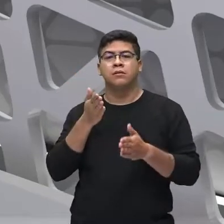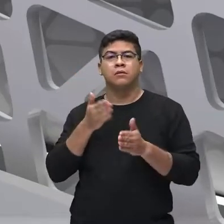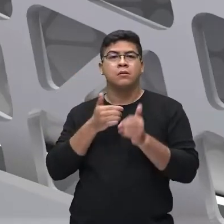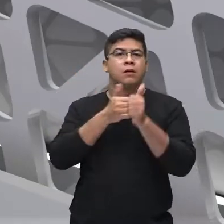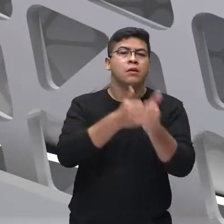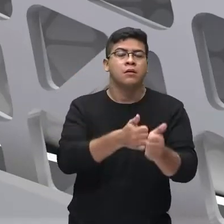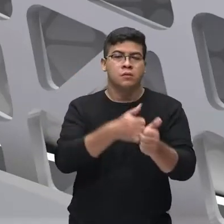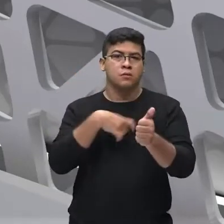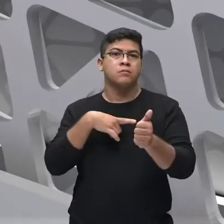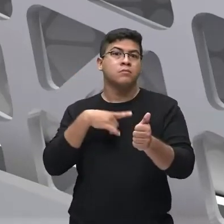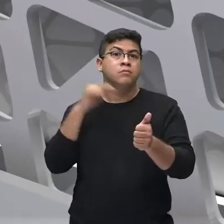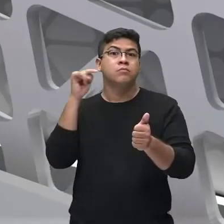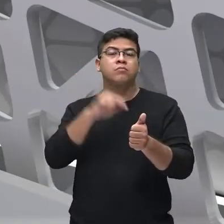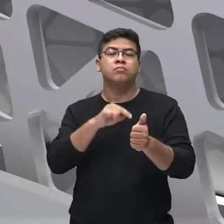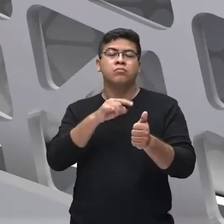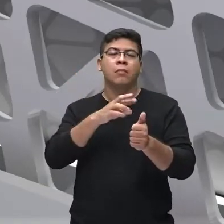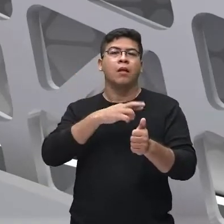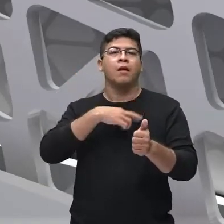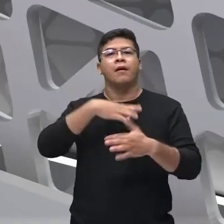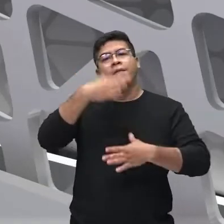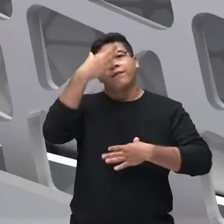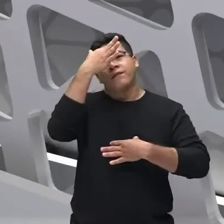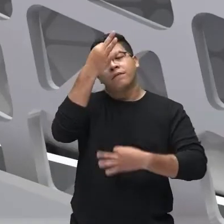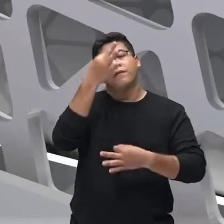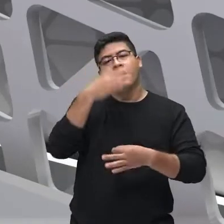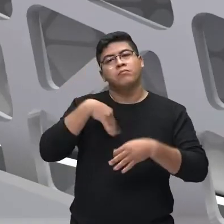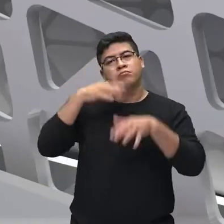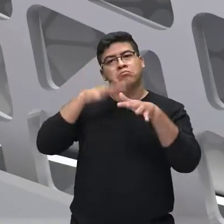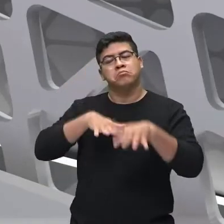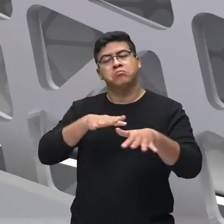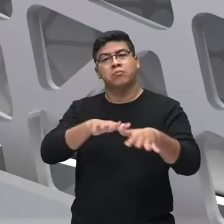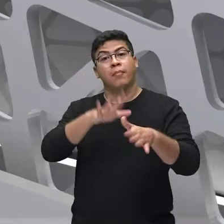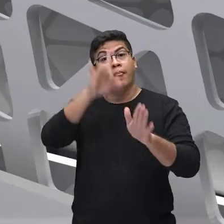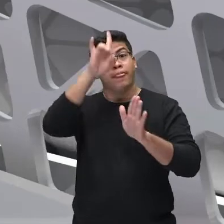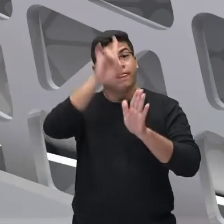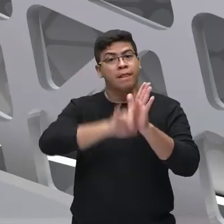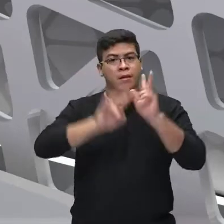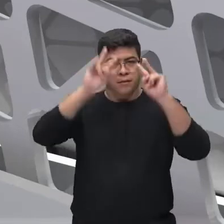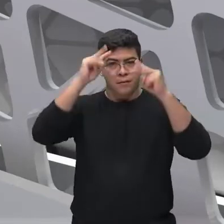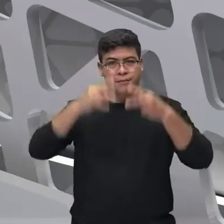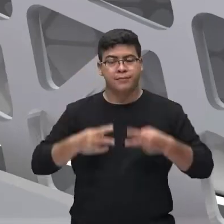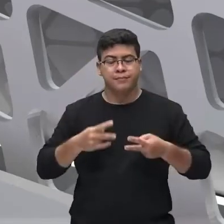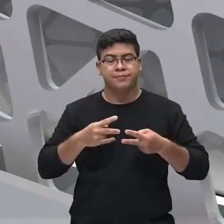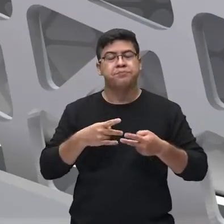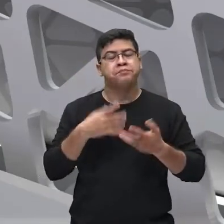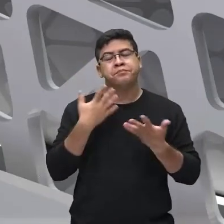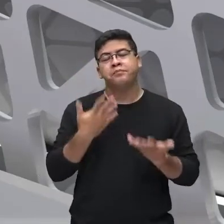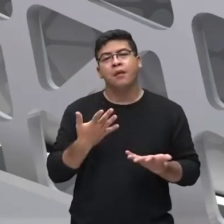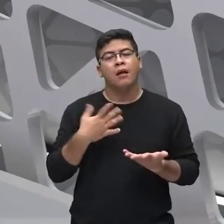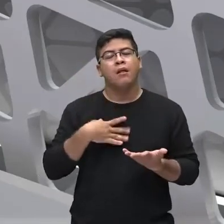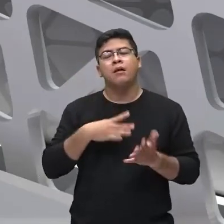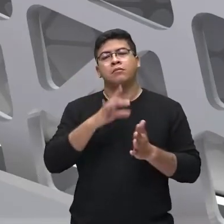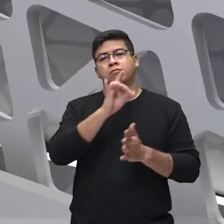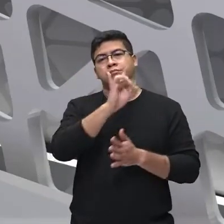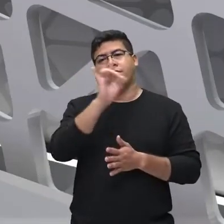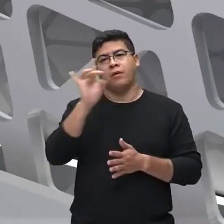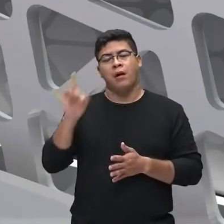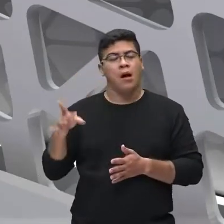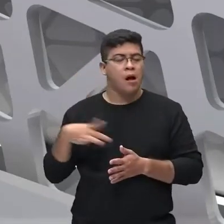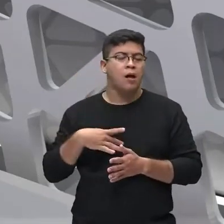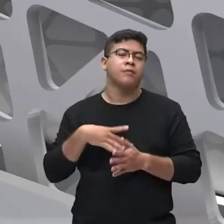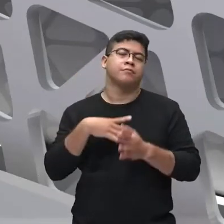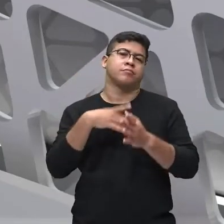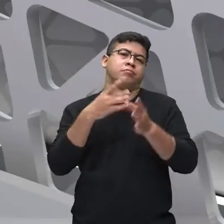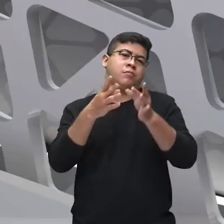dos movimentos de fé em relação aos direitos humanos. E para isso, nós trouxemos vários exemplos de